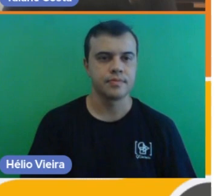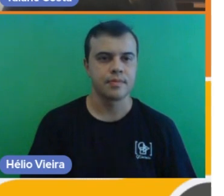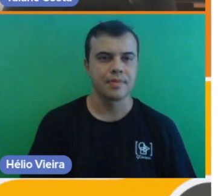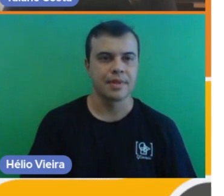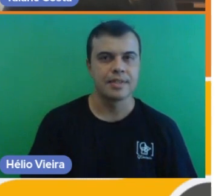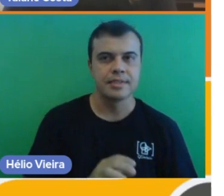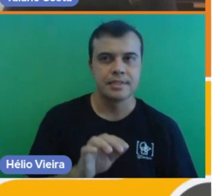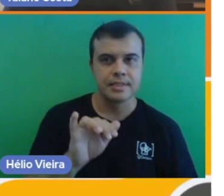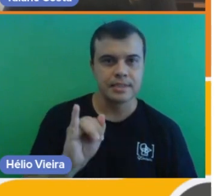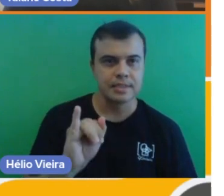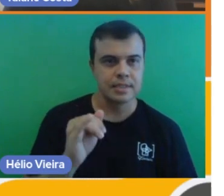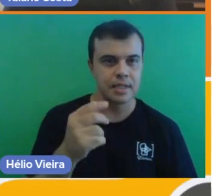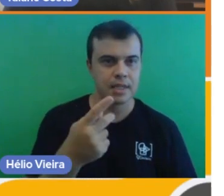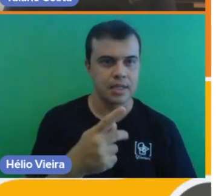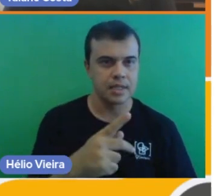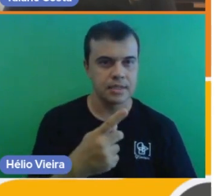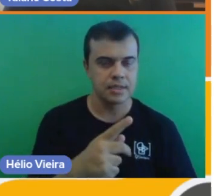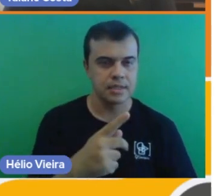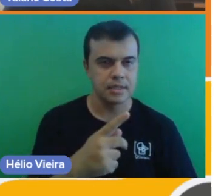se